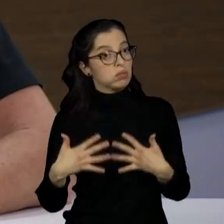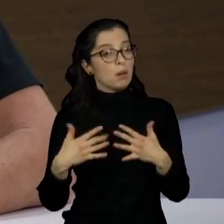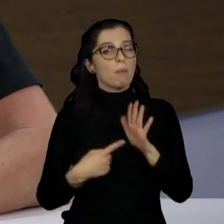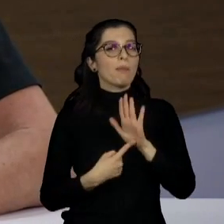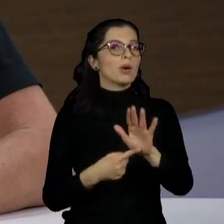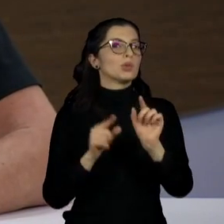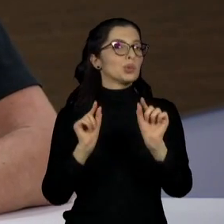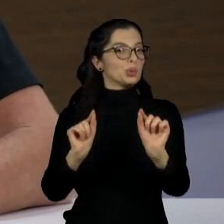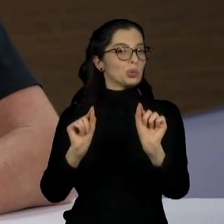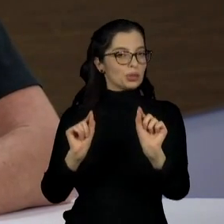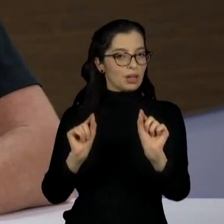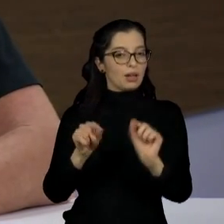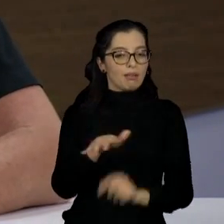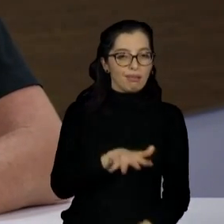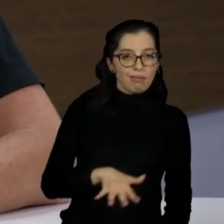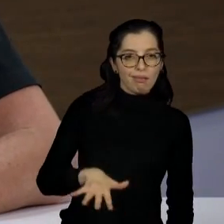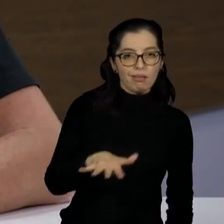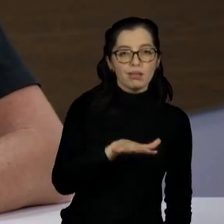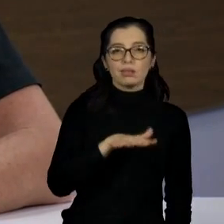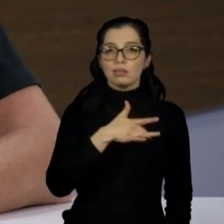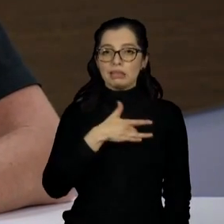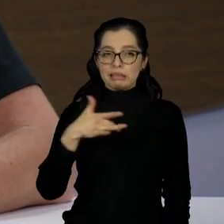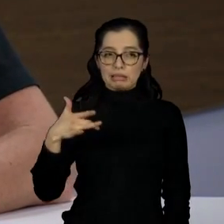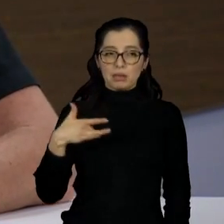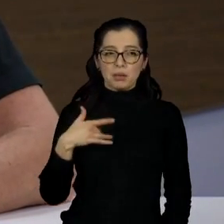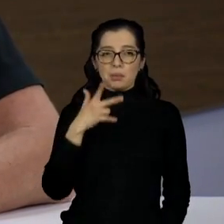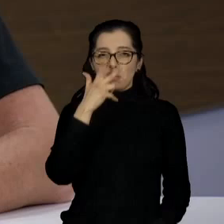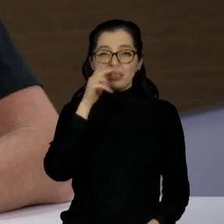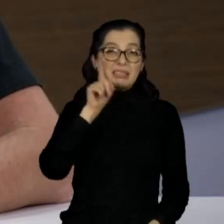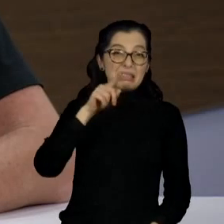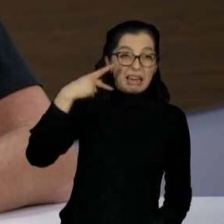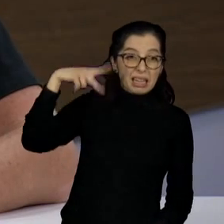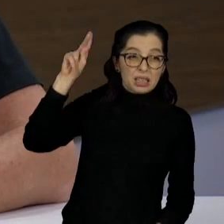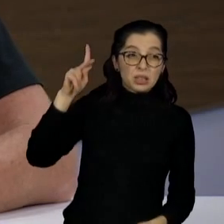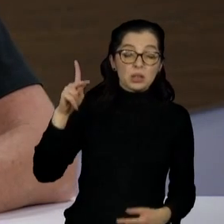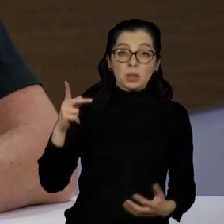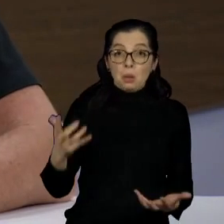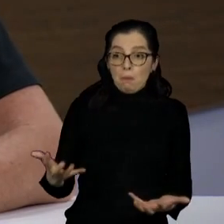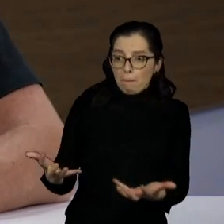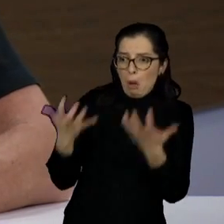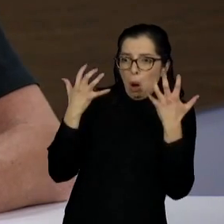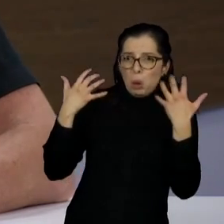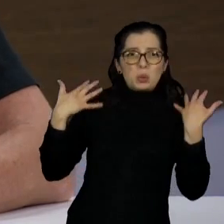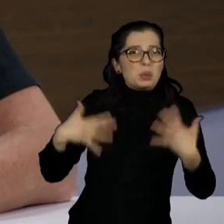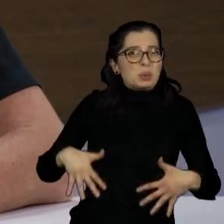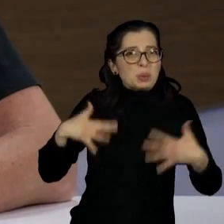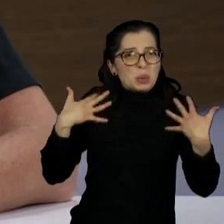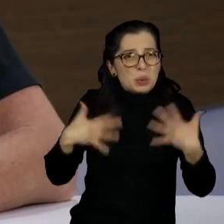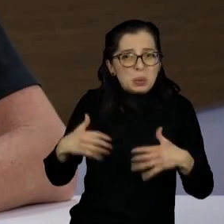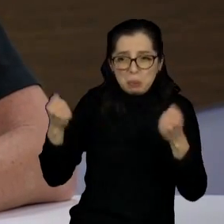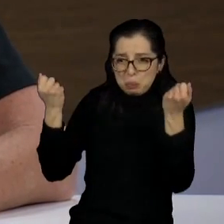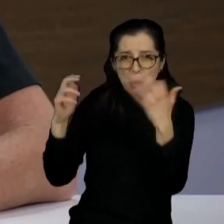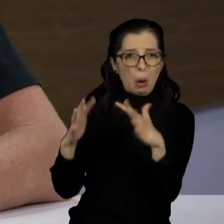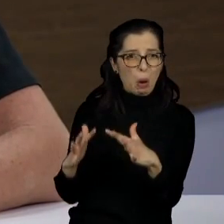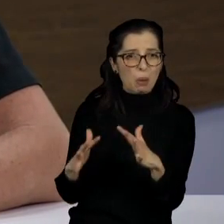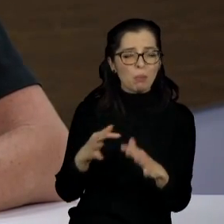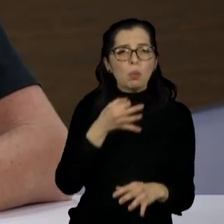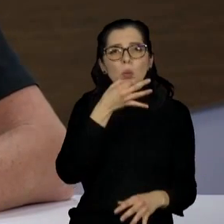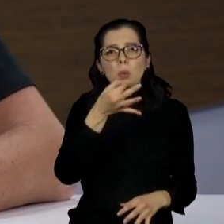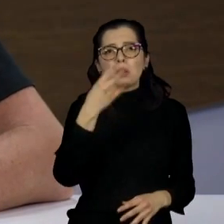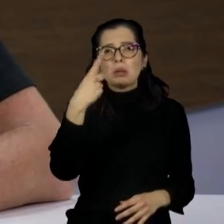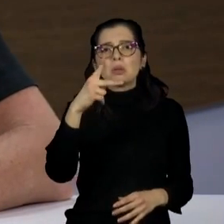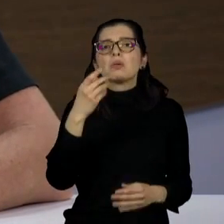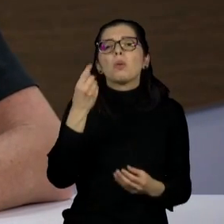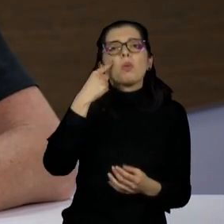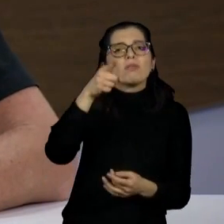do sistema de saúde americano. Você fez uma análise disso, dizendo que essa falta de